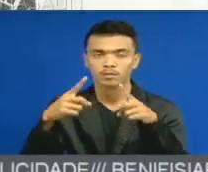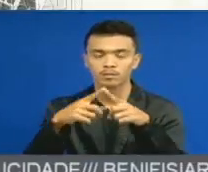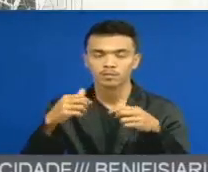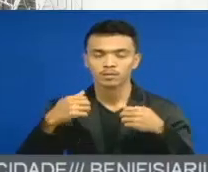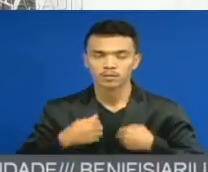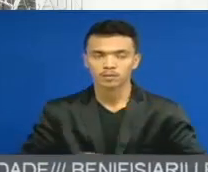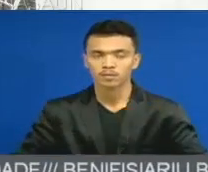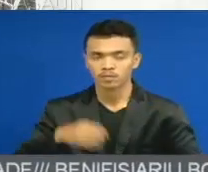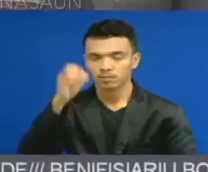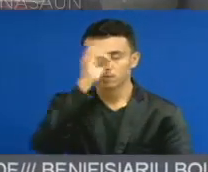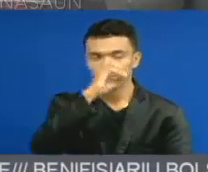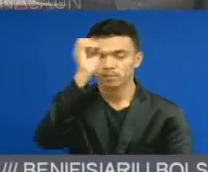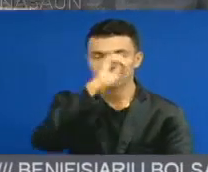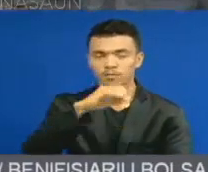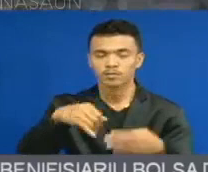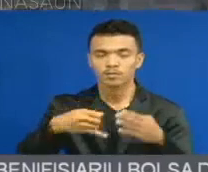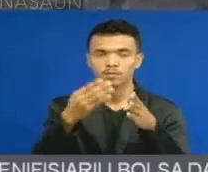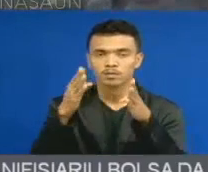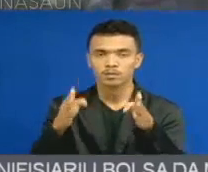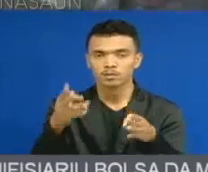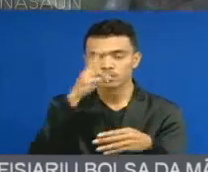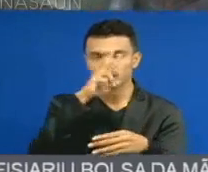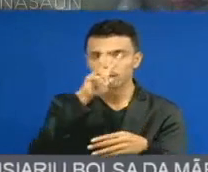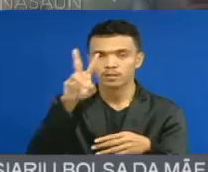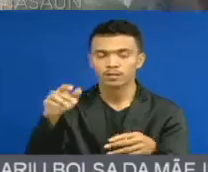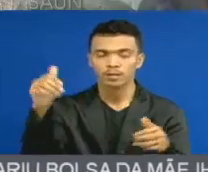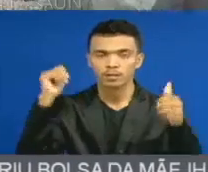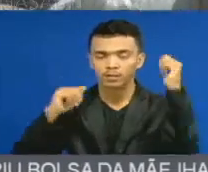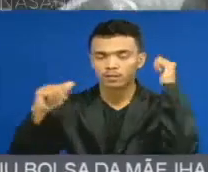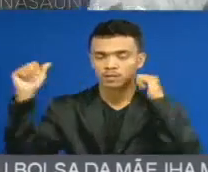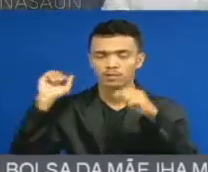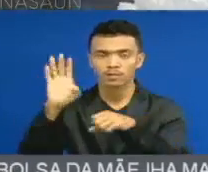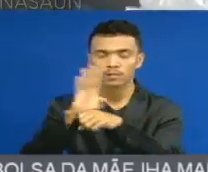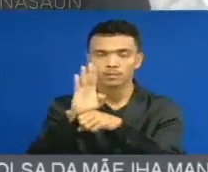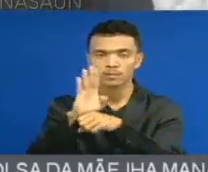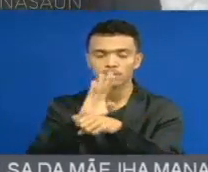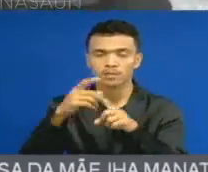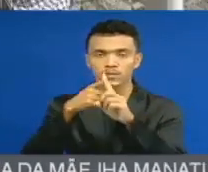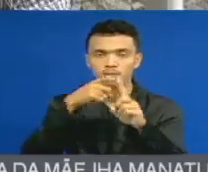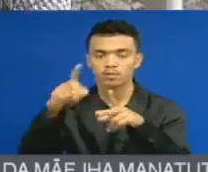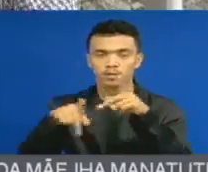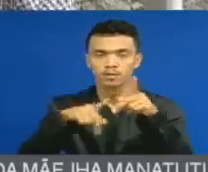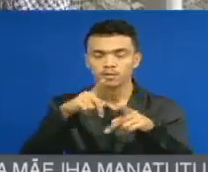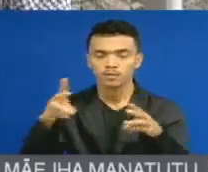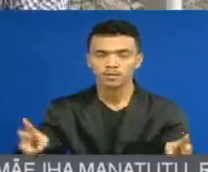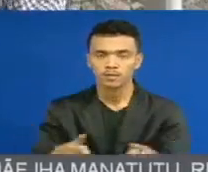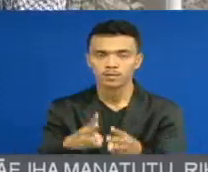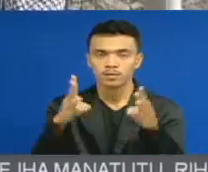publiko. Observasaun zonalista arte telenota kata aktividad negosiu hosi negosiante sira ia estrada